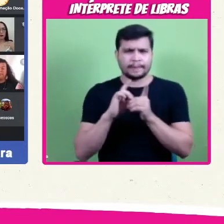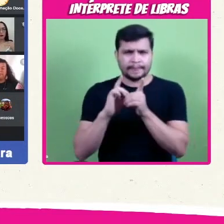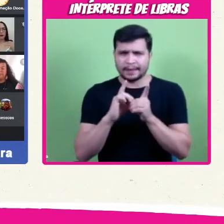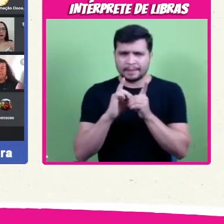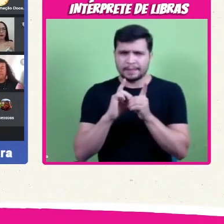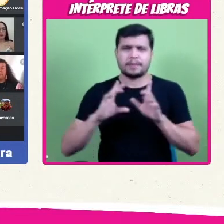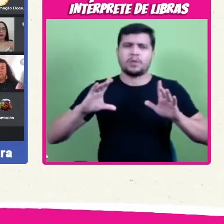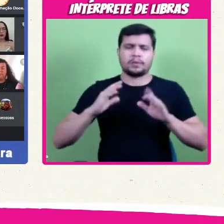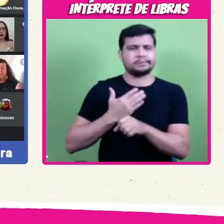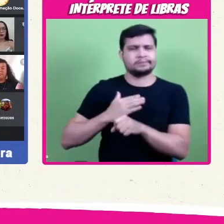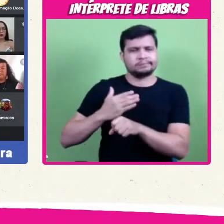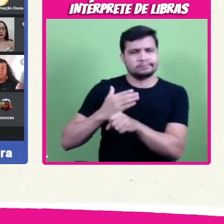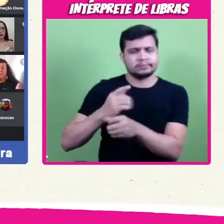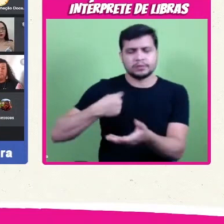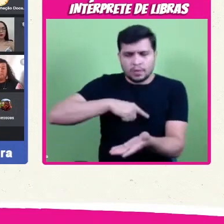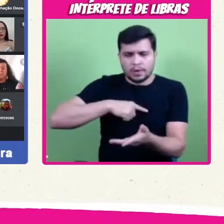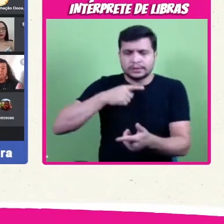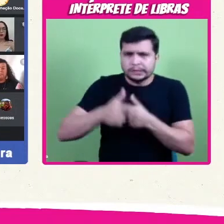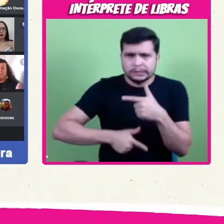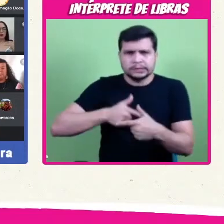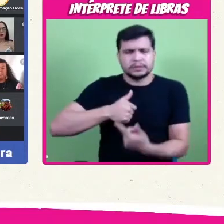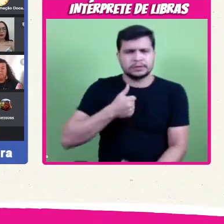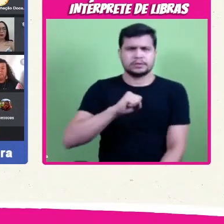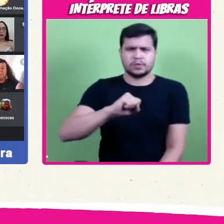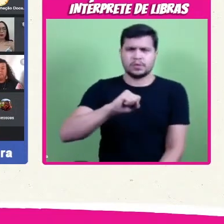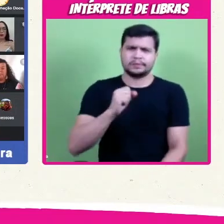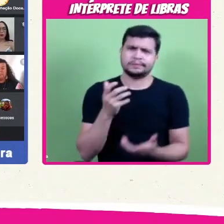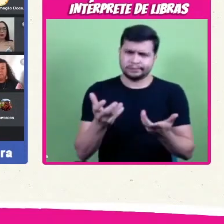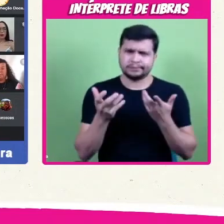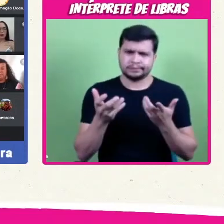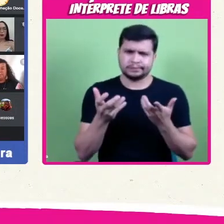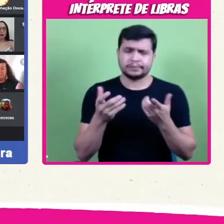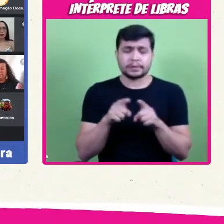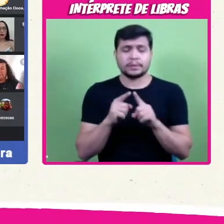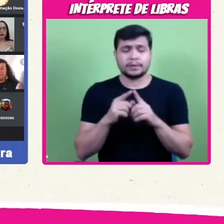nós tanto defendemos e temos compromisso